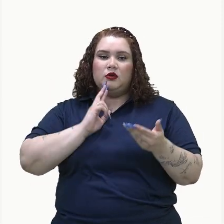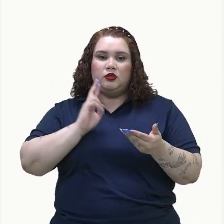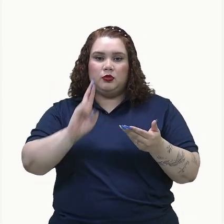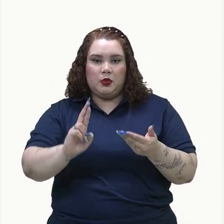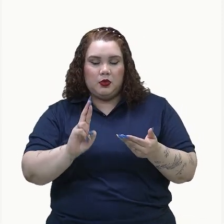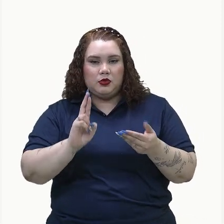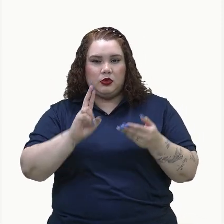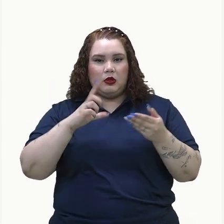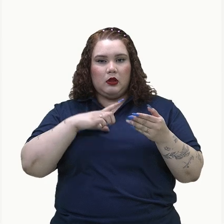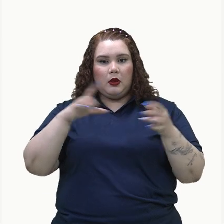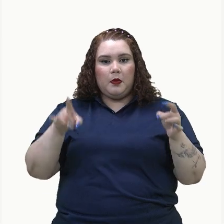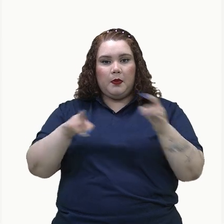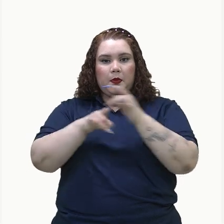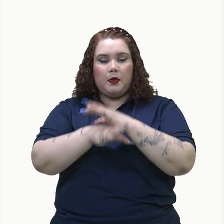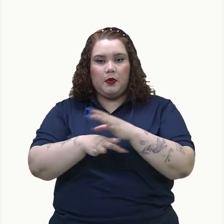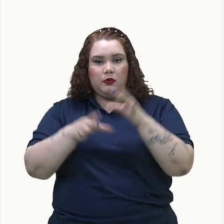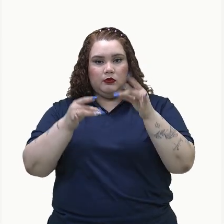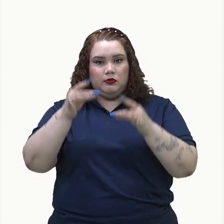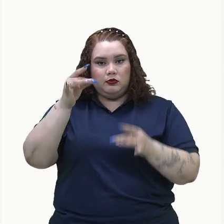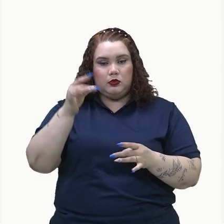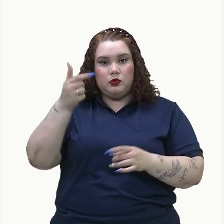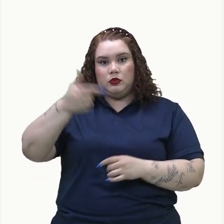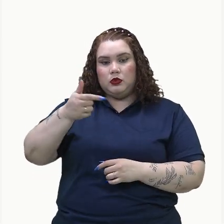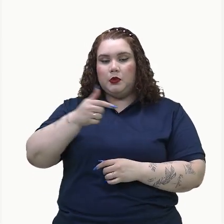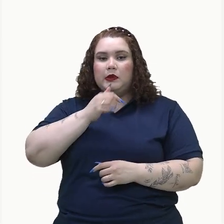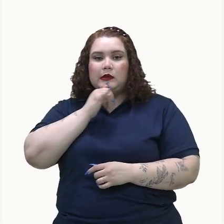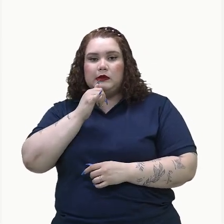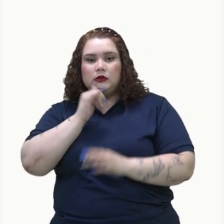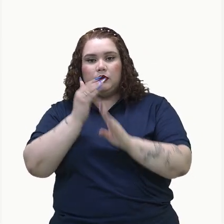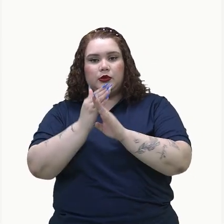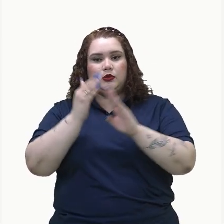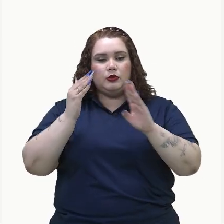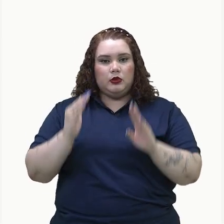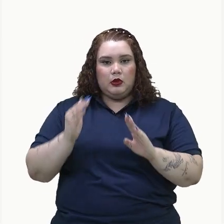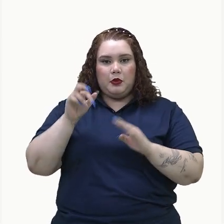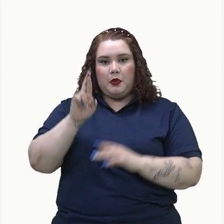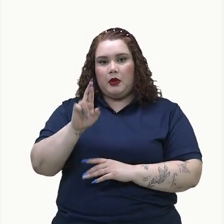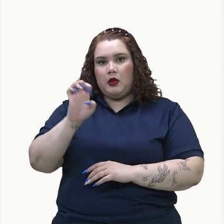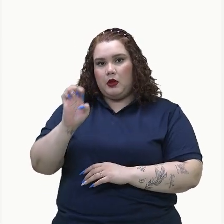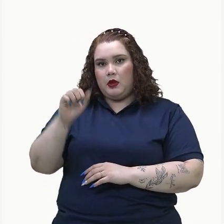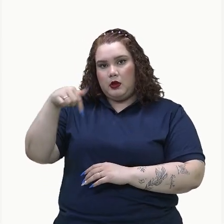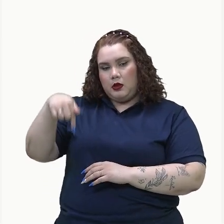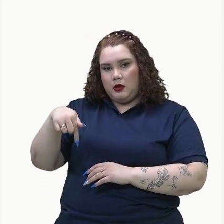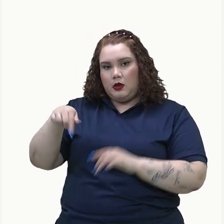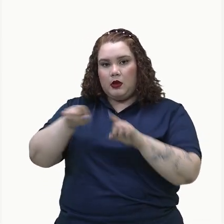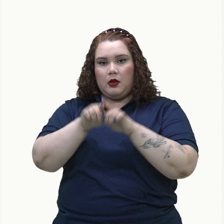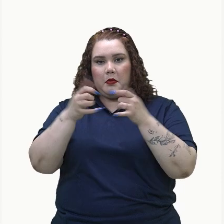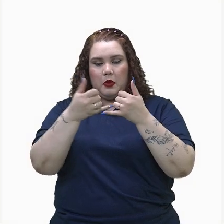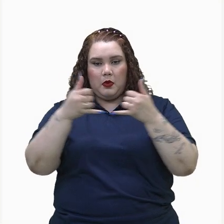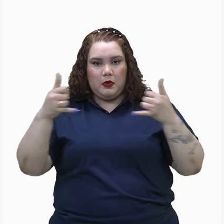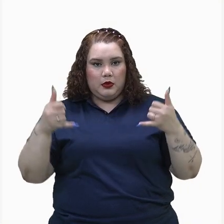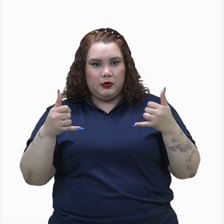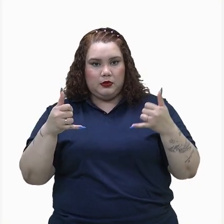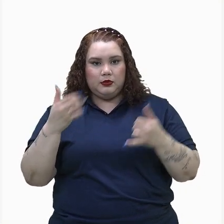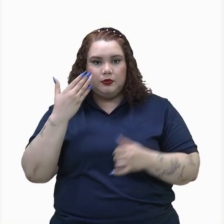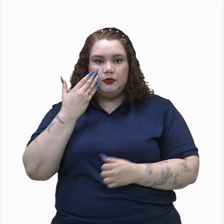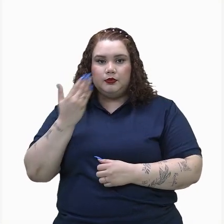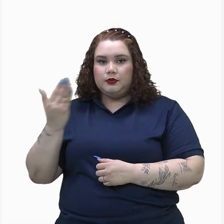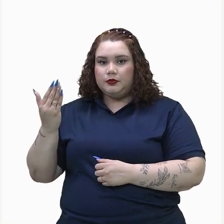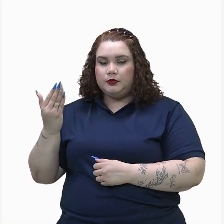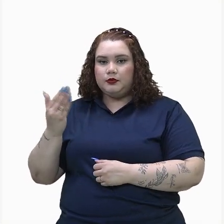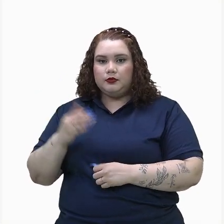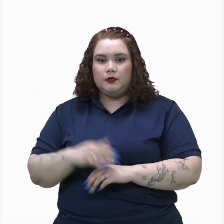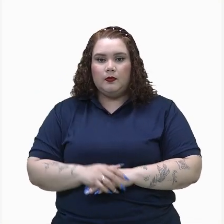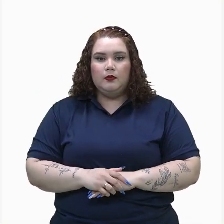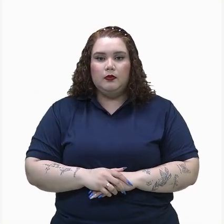para o nosso exemplo, o nosso segundo exemplo, encontrando a resistência equivalente e a corrente elétrica no circuito. Agora,